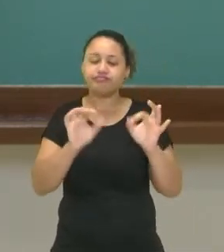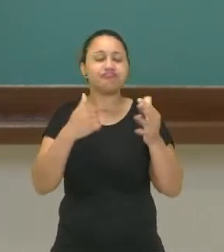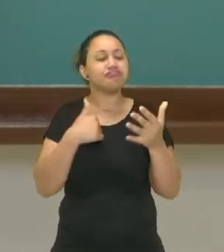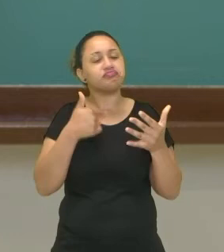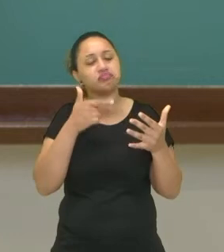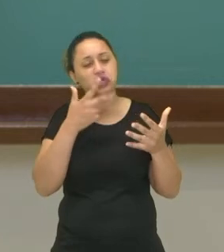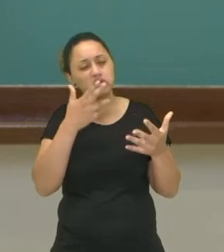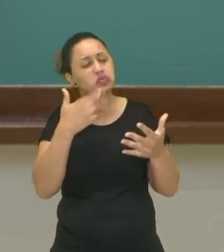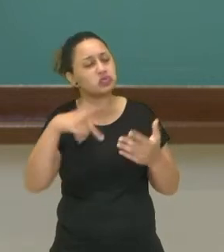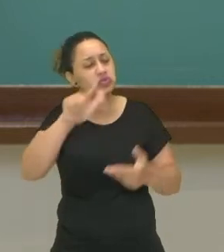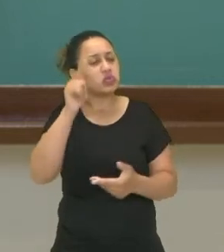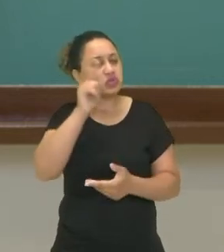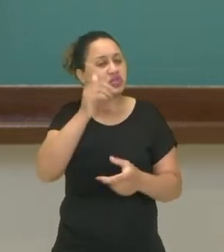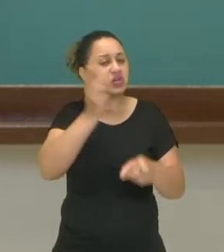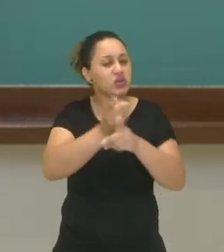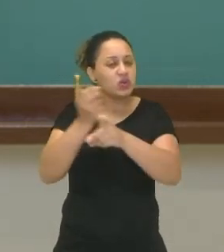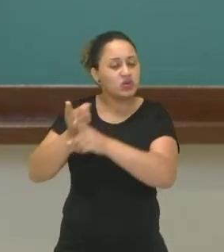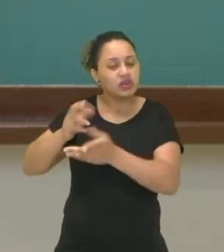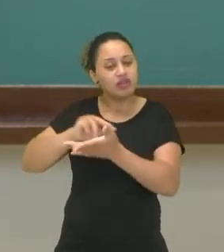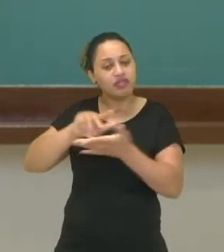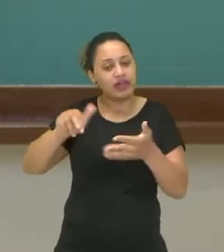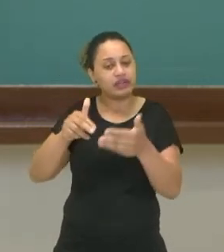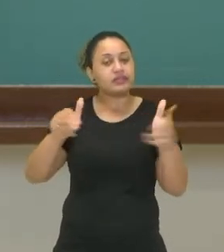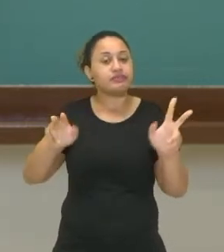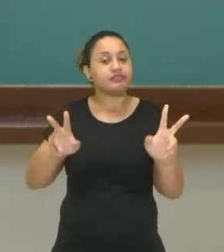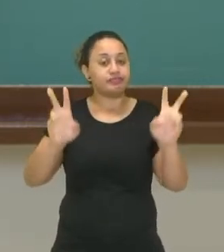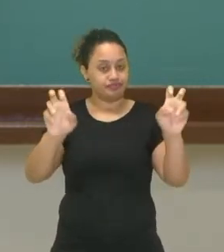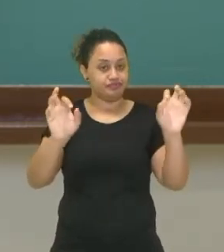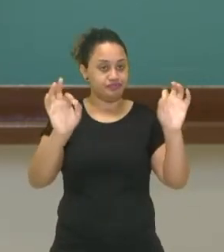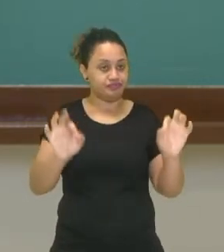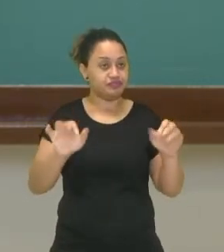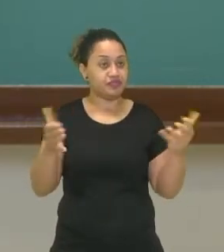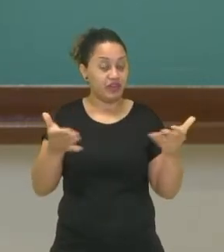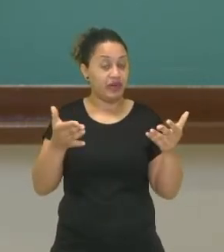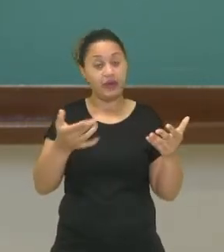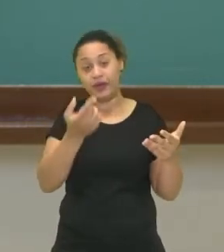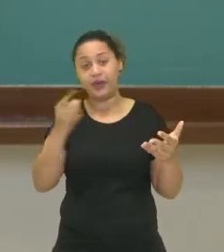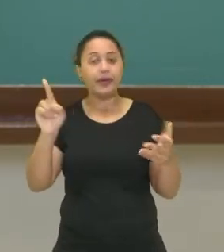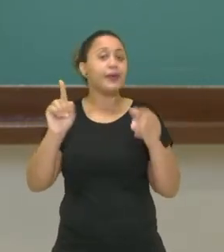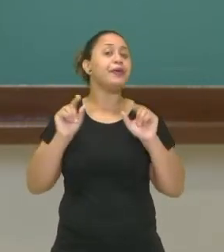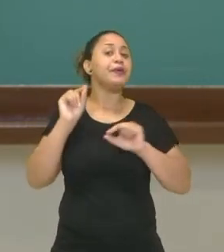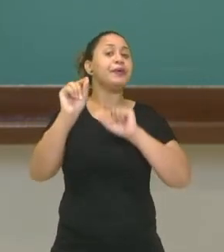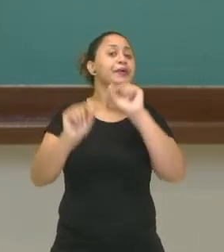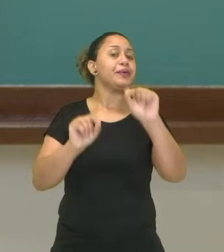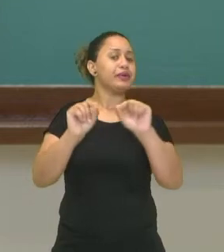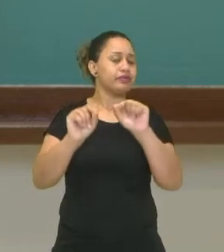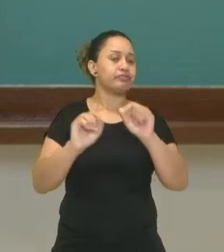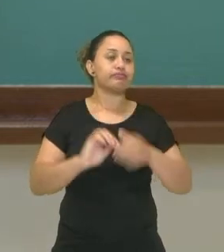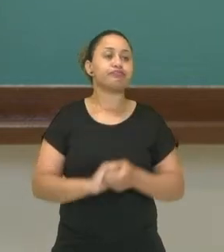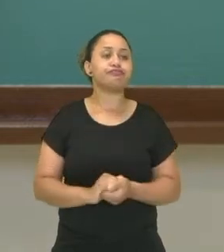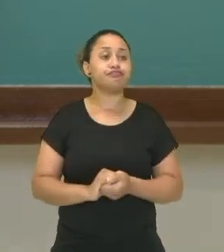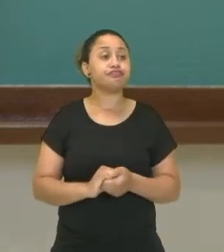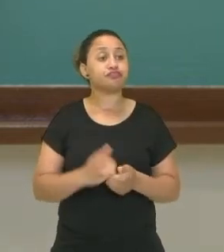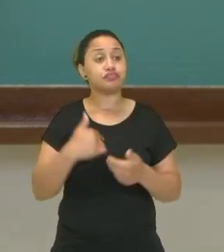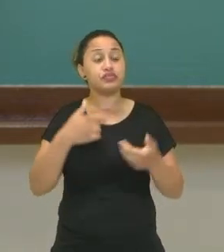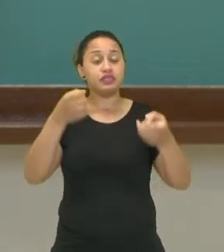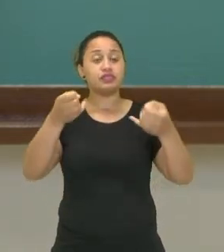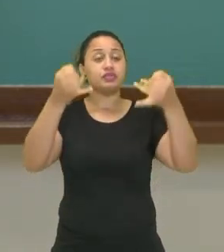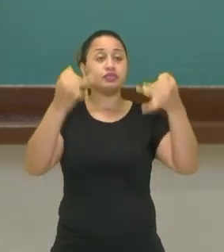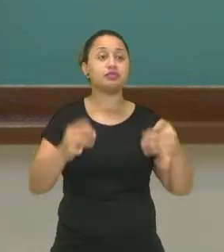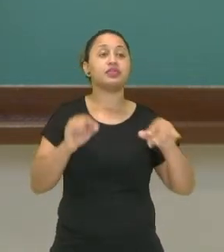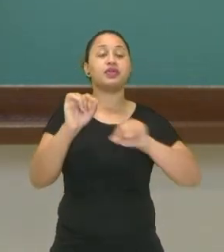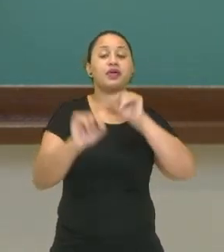encontrado muita coisa sobre o assunto. Então vamos mudar a sequência agora. Vamos falar um pouco sobre a ginástica